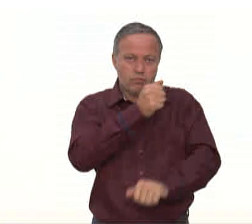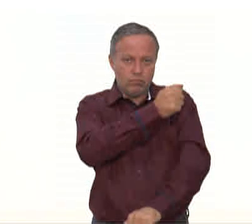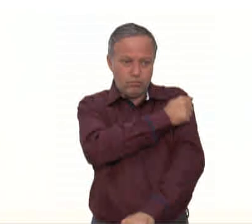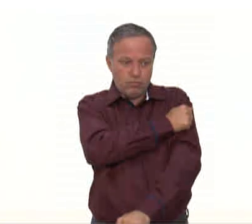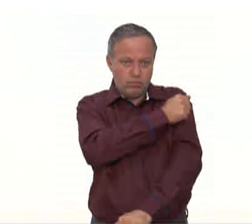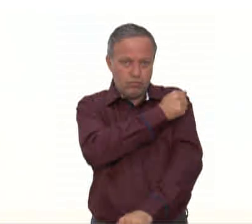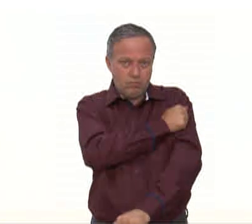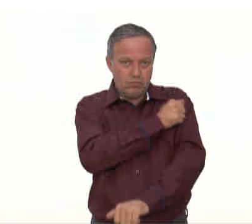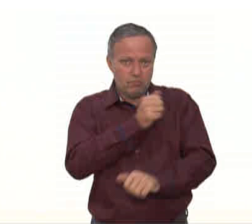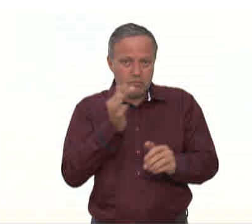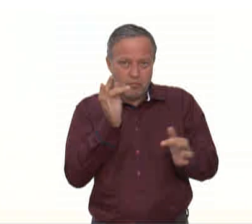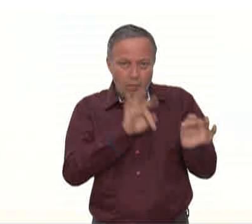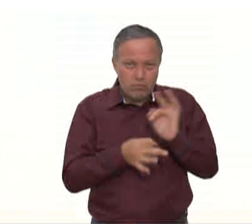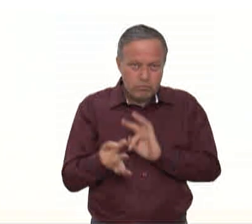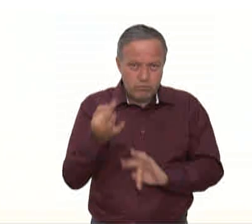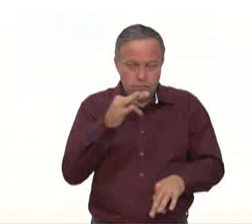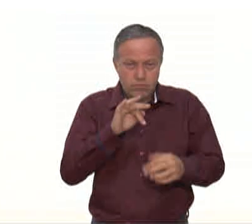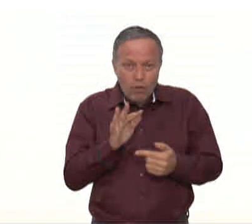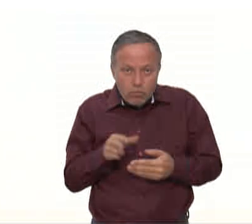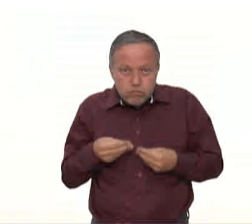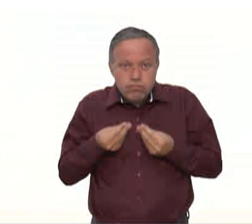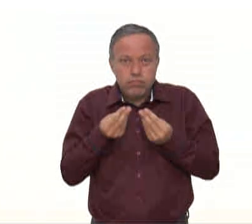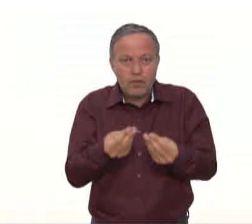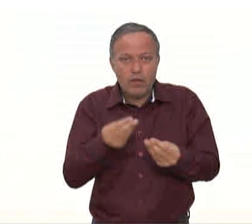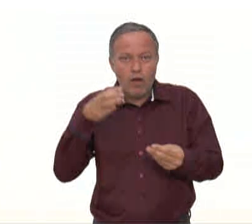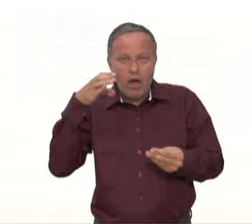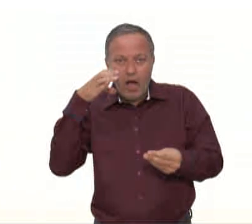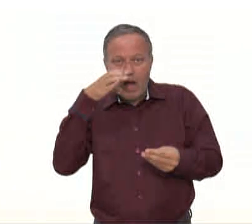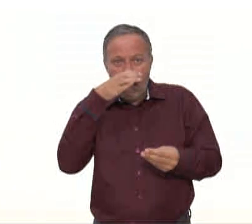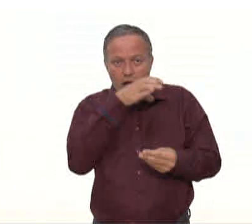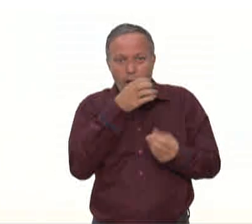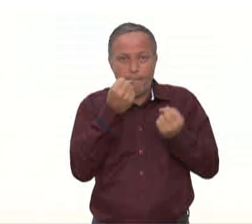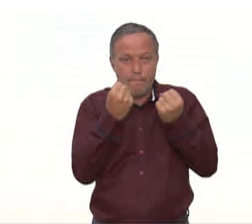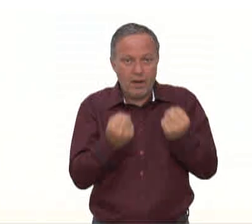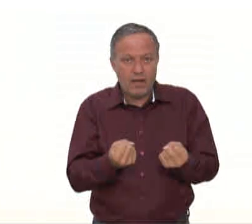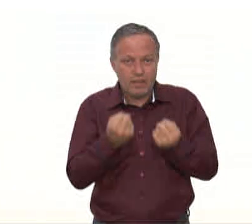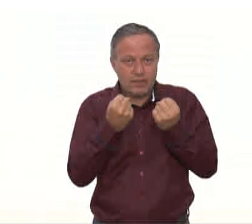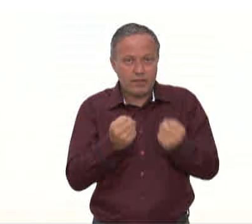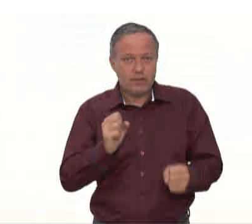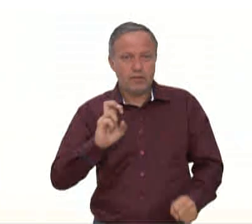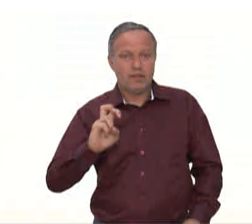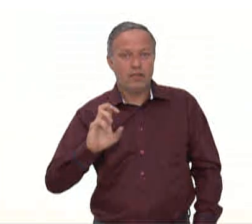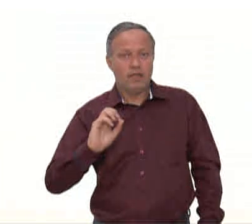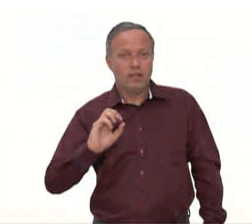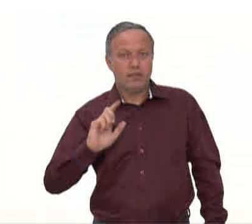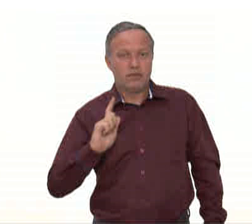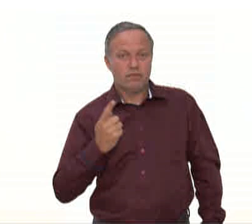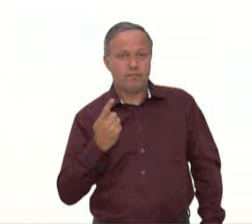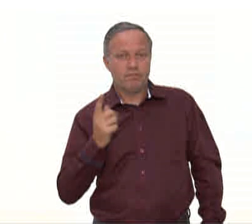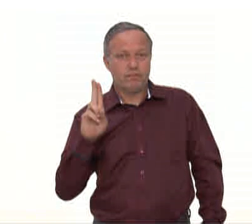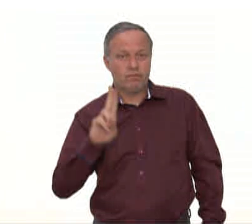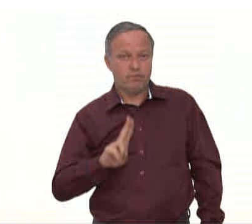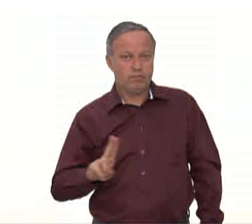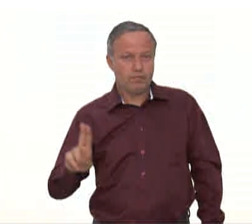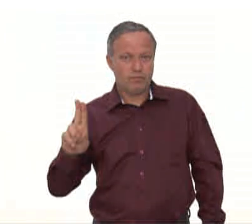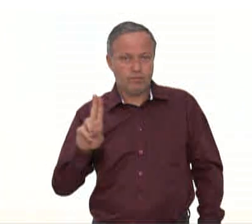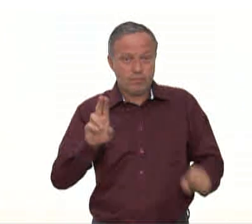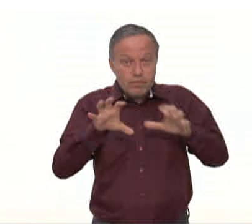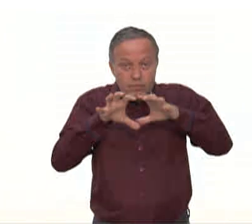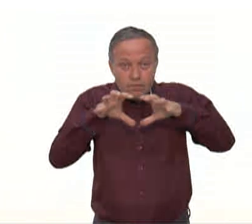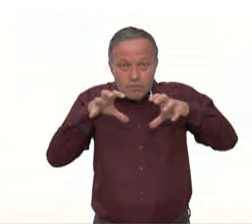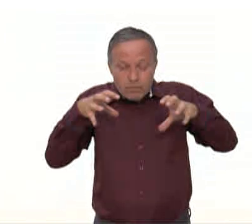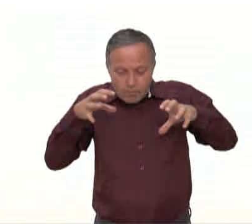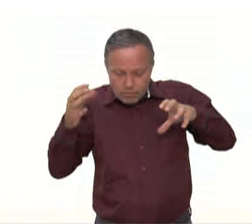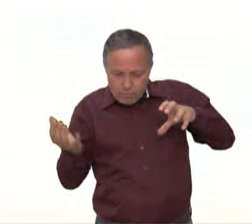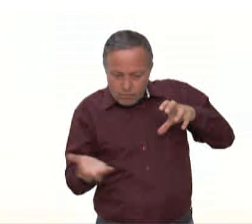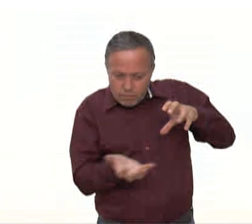escola forneceu calor a um corpo de massa 50 gramas, utilizando uma fonte térmica de potência